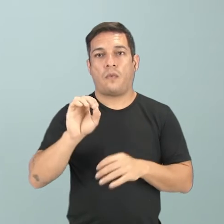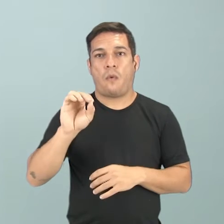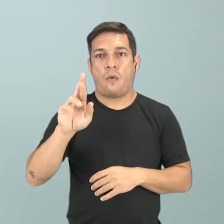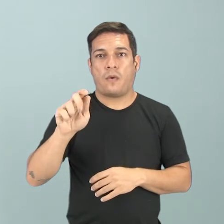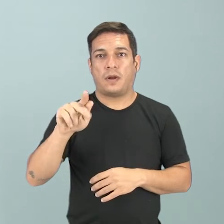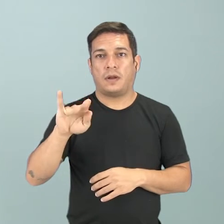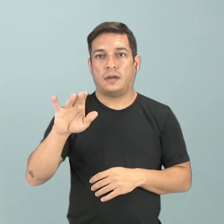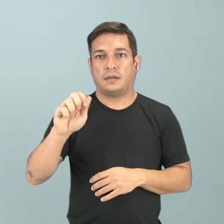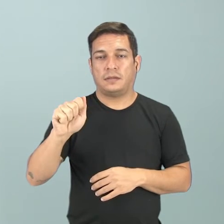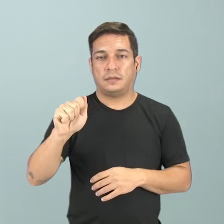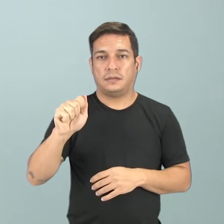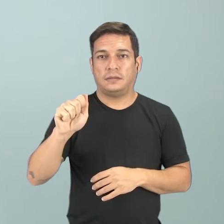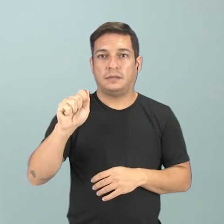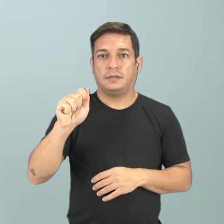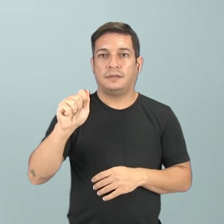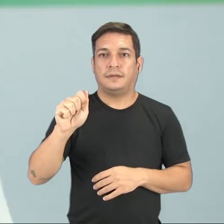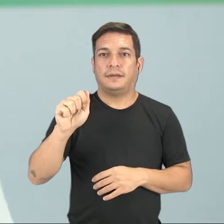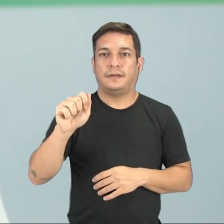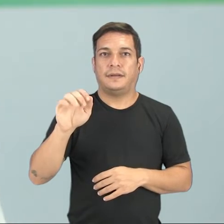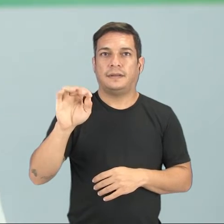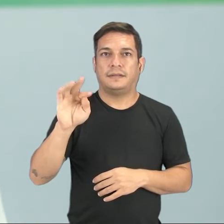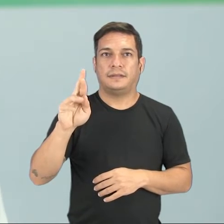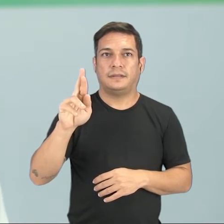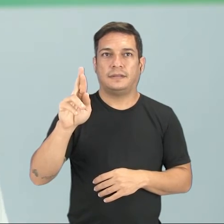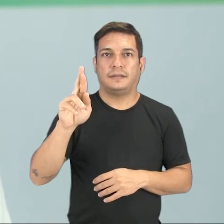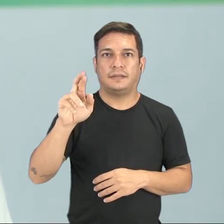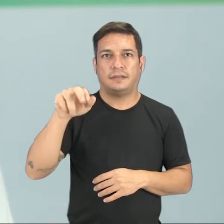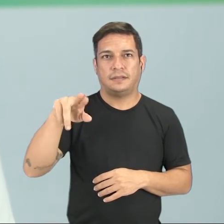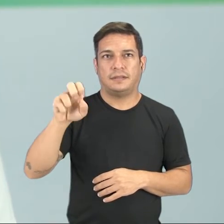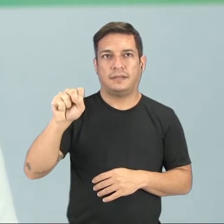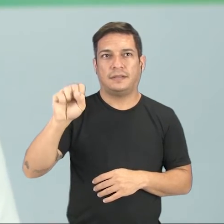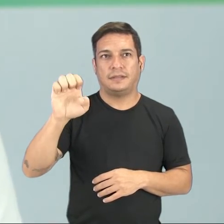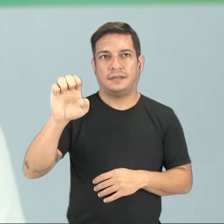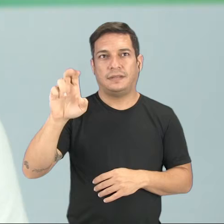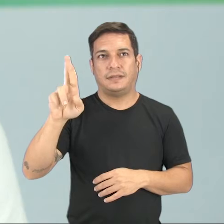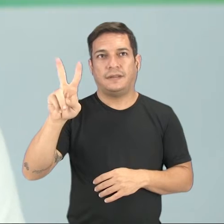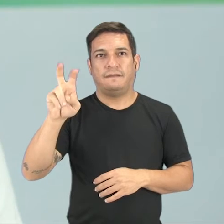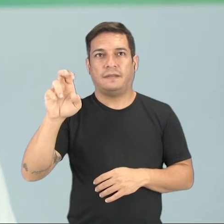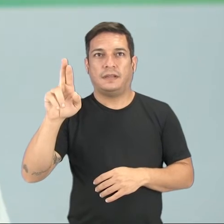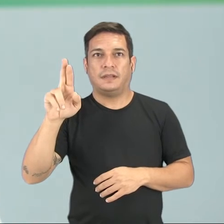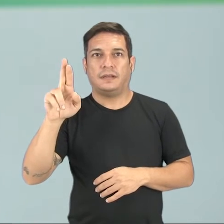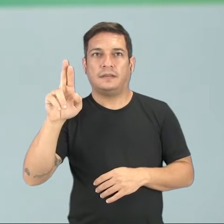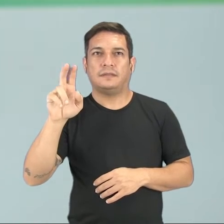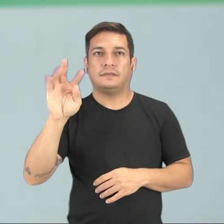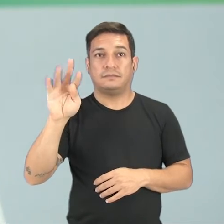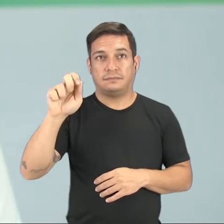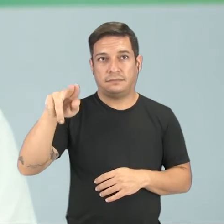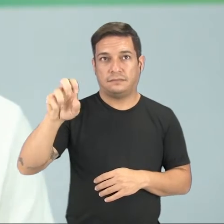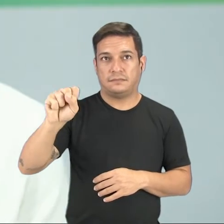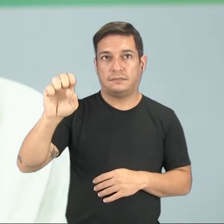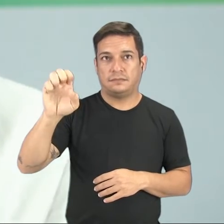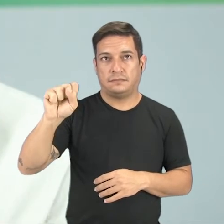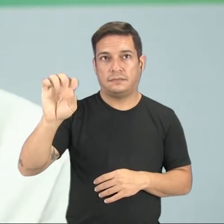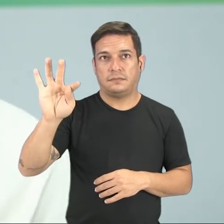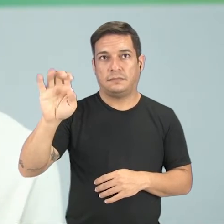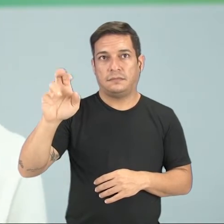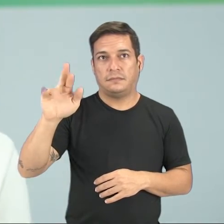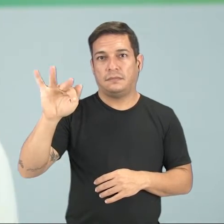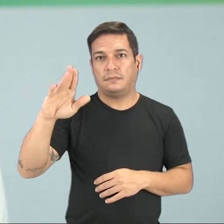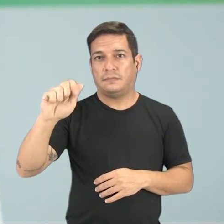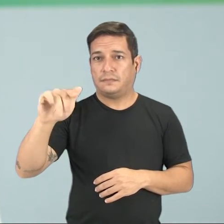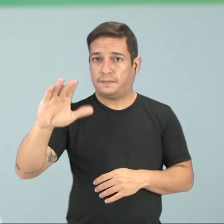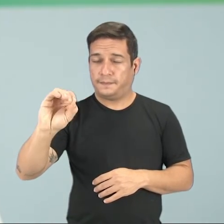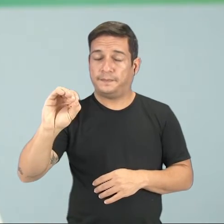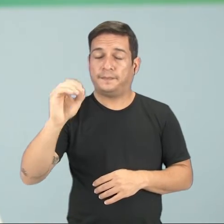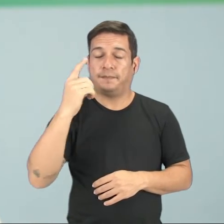conhecida como reação de transesterificação. Tranquilo? Professor, o que consiste na reação de